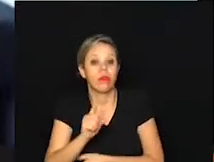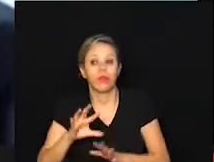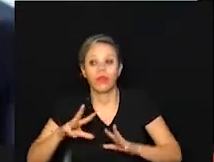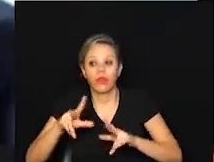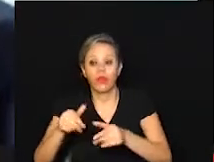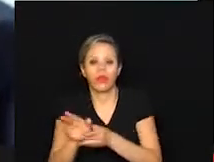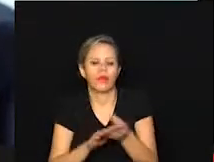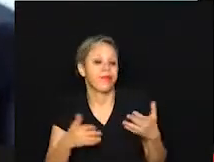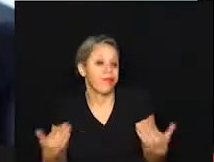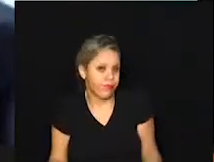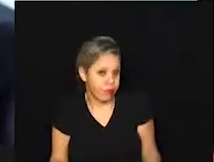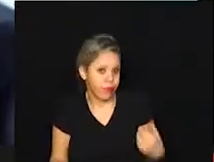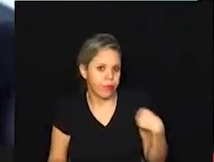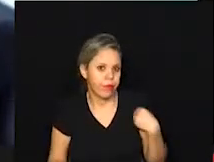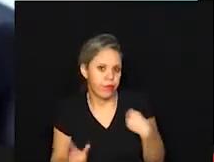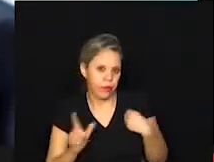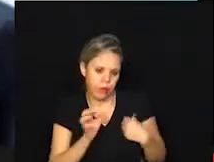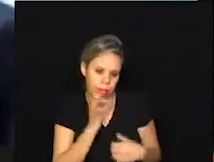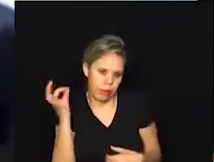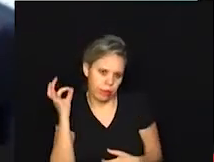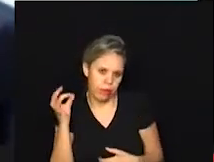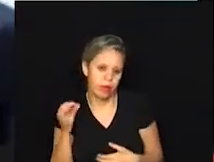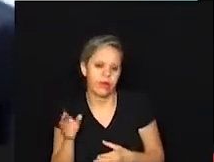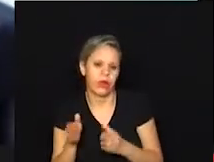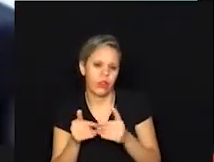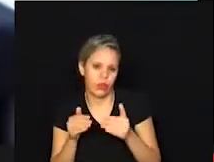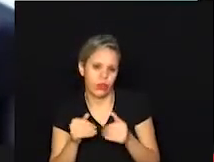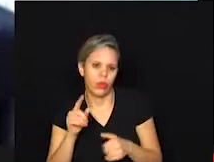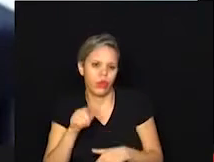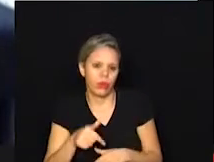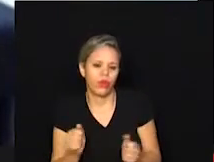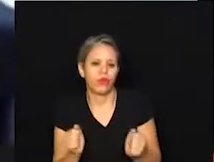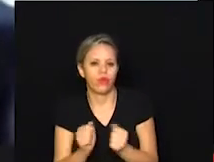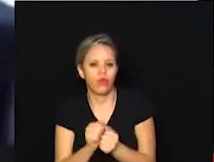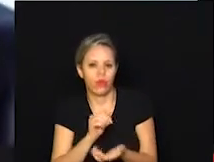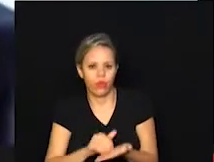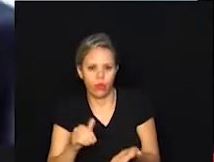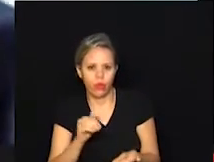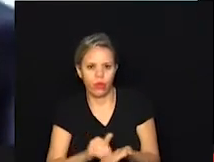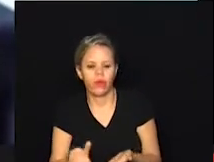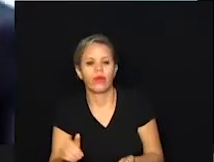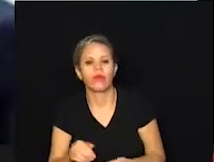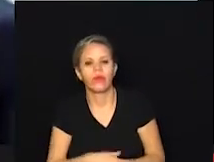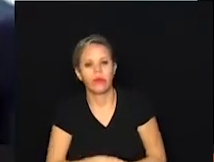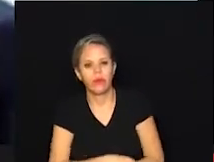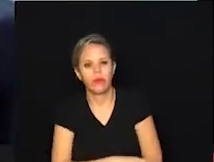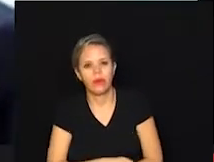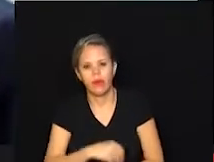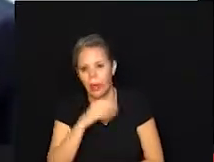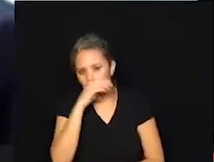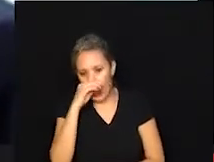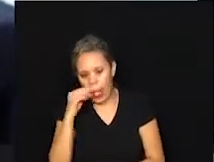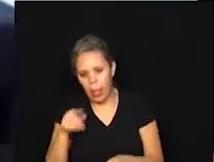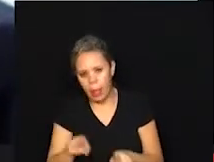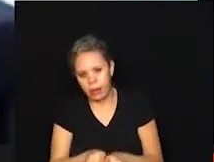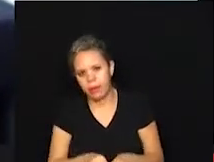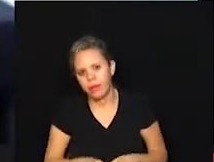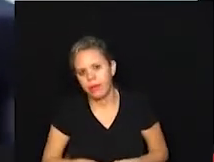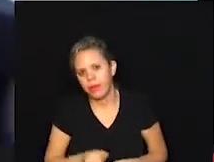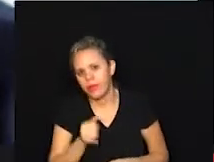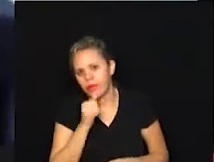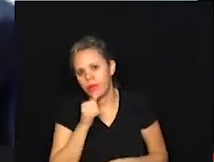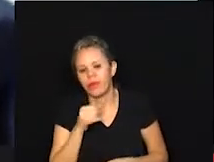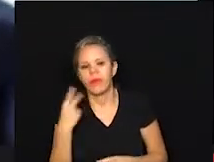os conselheiros? Ótimo. Então, a gente solicita isso junto à secretária, né? E ela